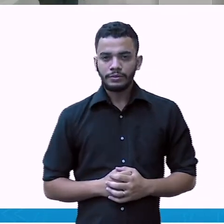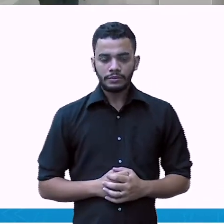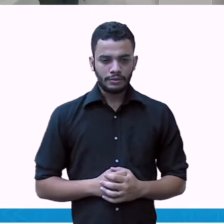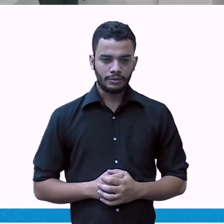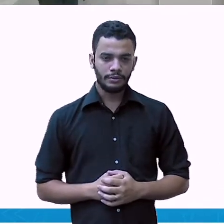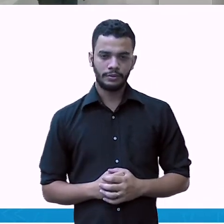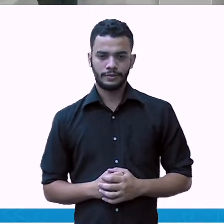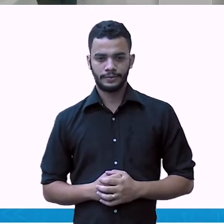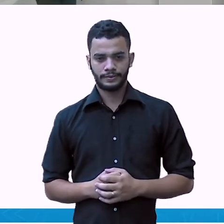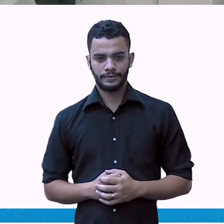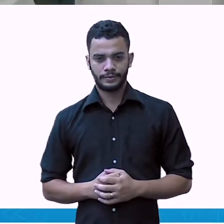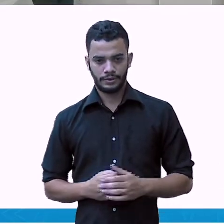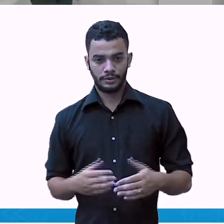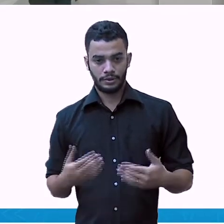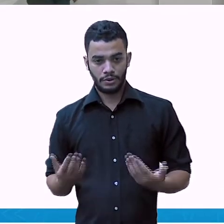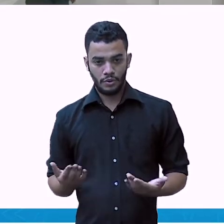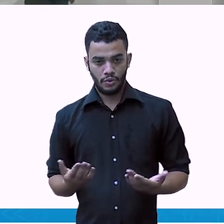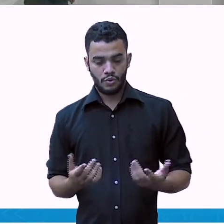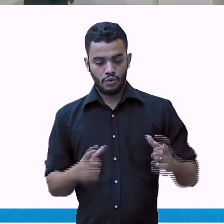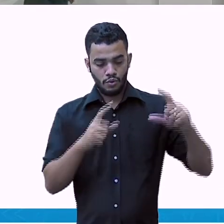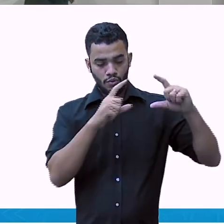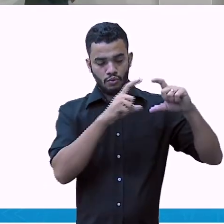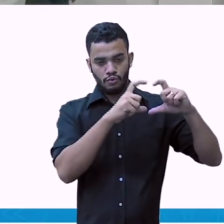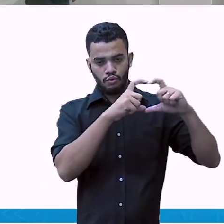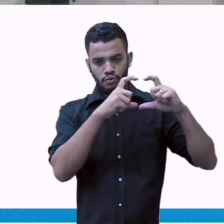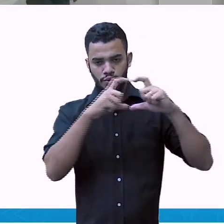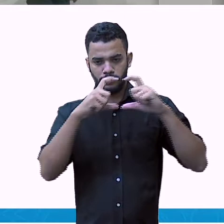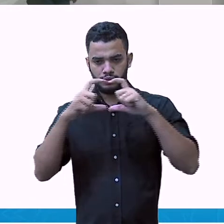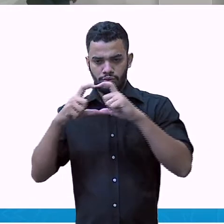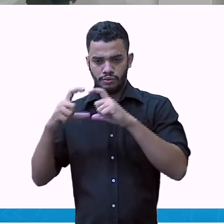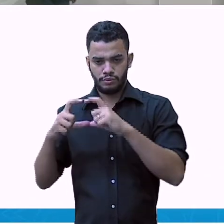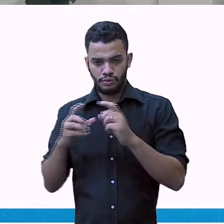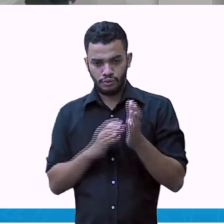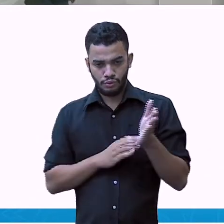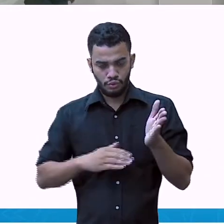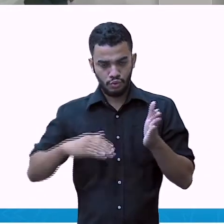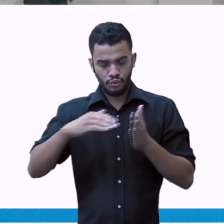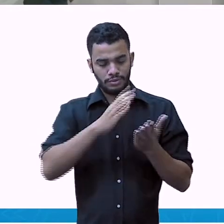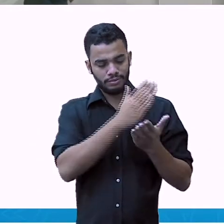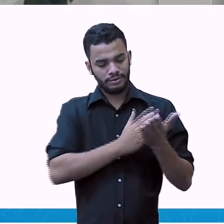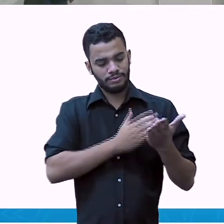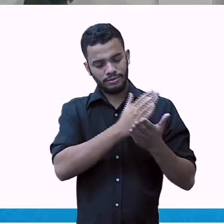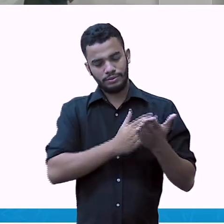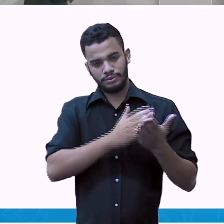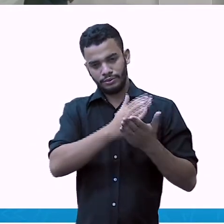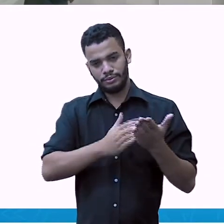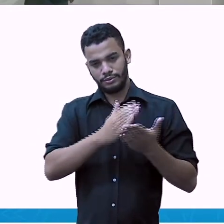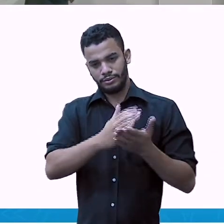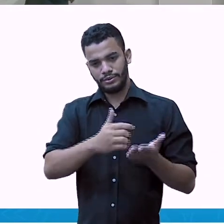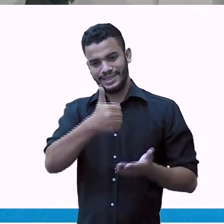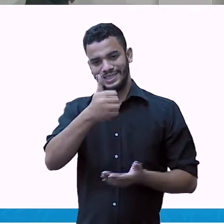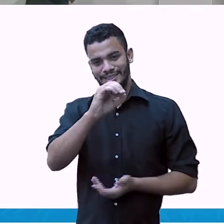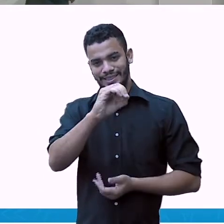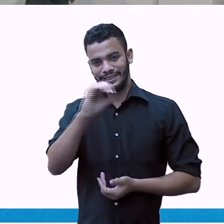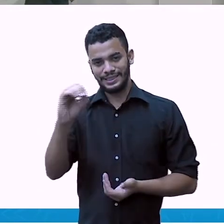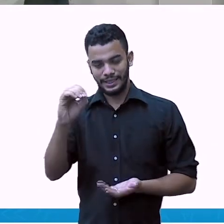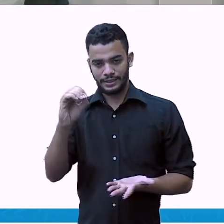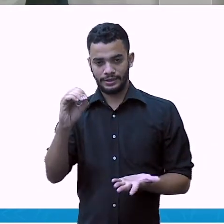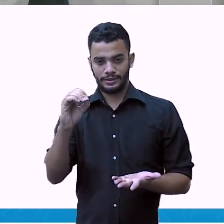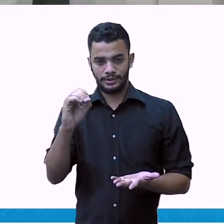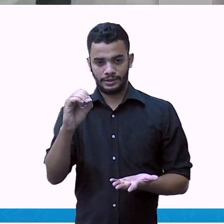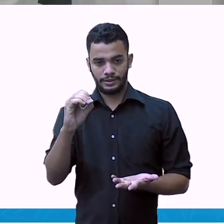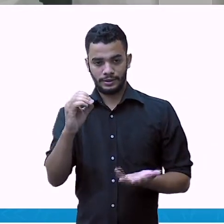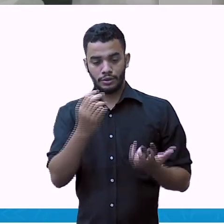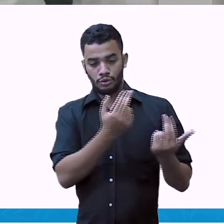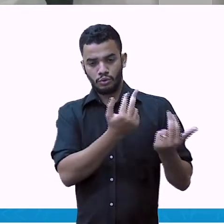Dividindo-se o quadrado em 100 partes iguais, cada uma é a 100ª parte da unidade.